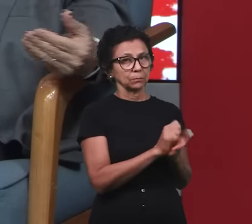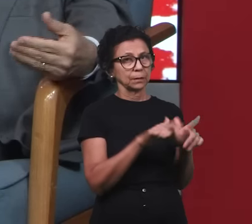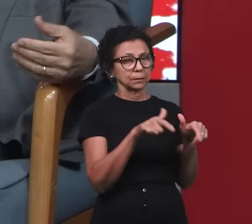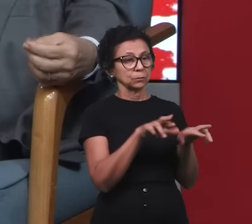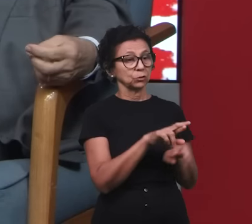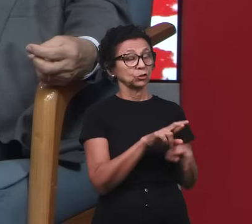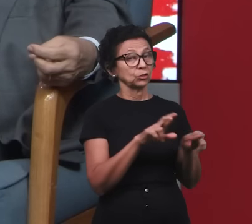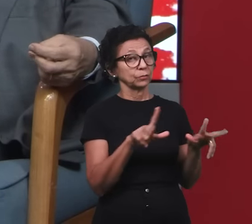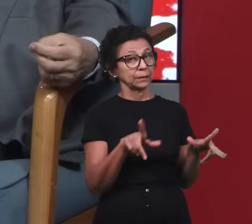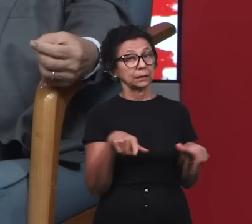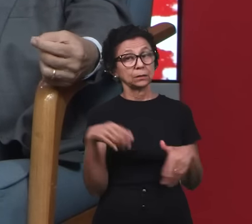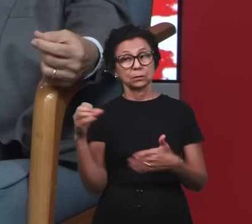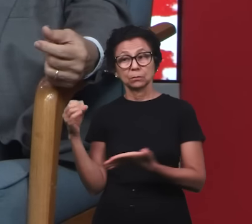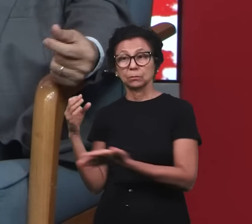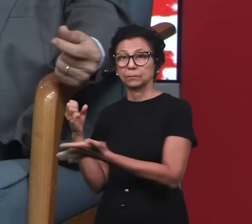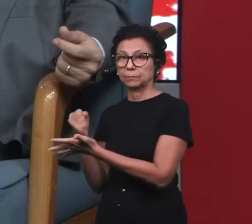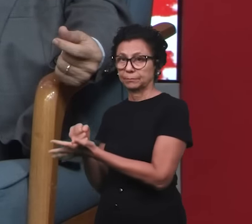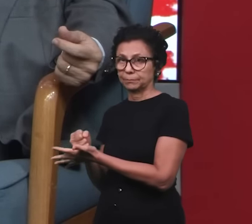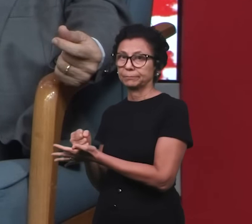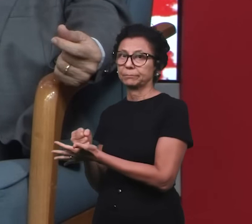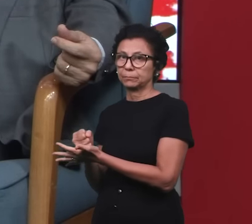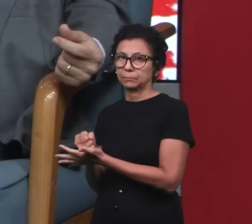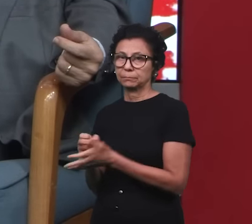no Novo Testamento.